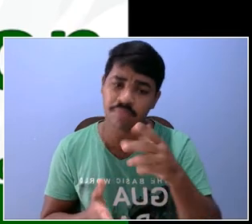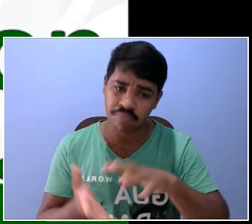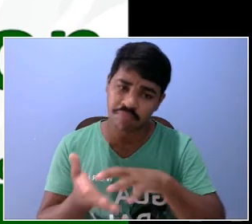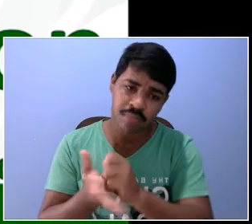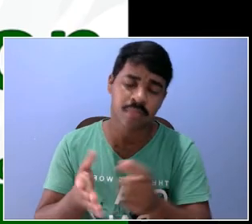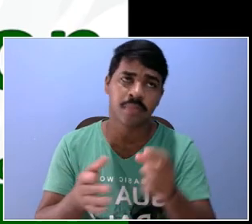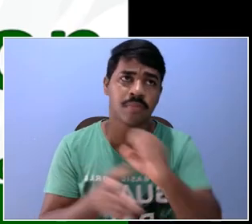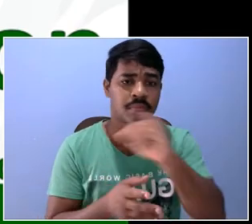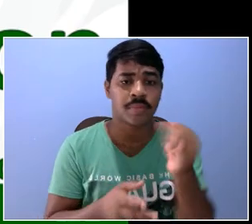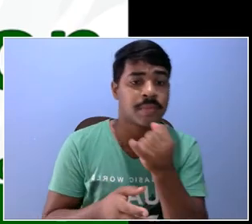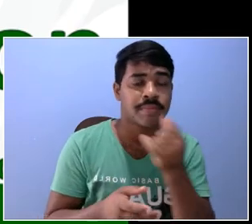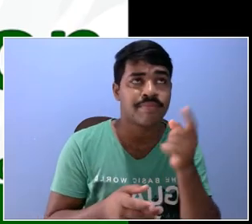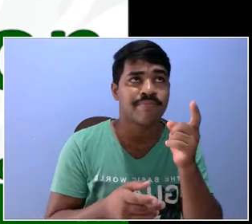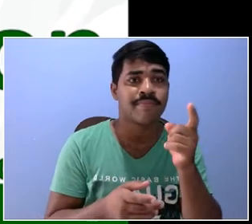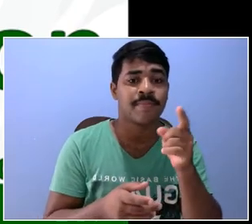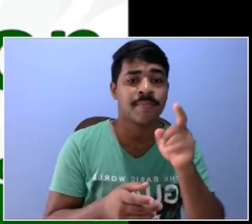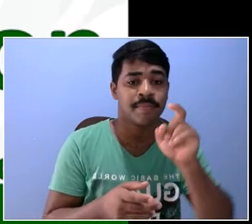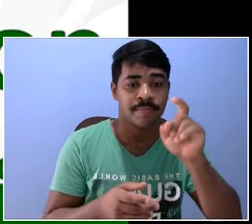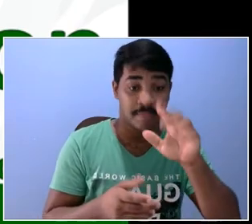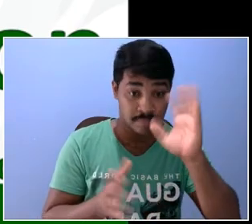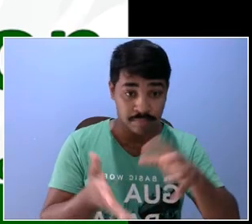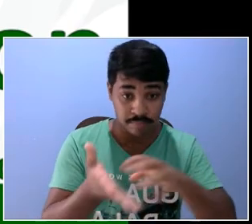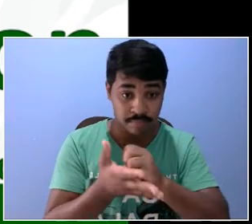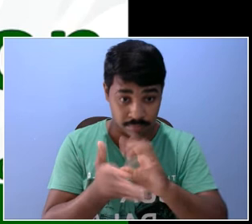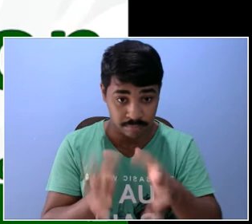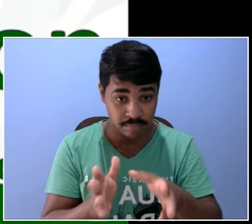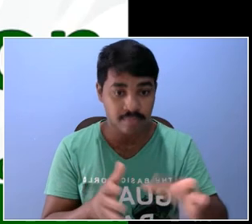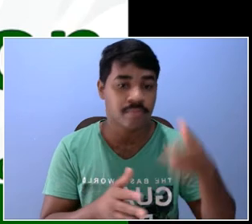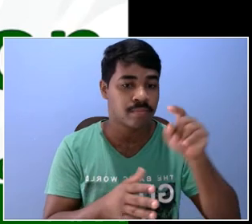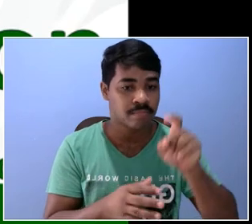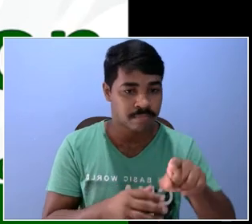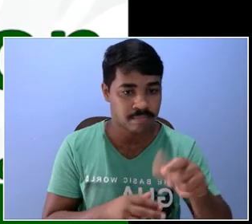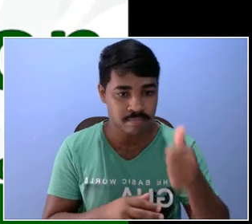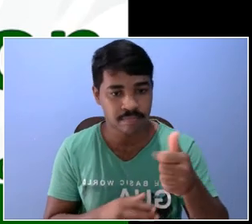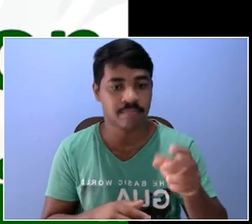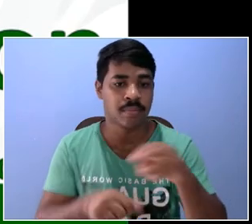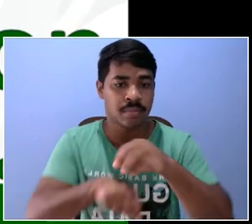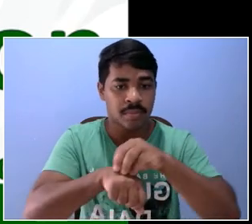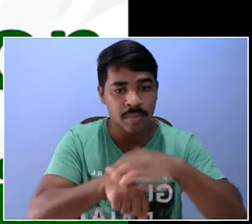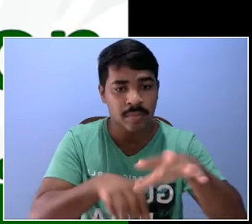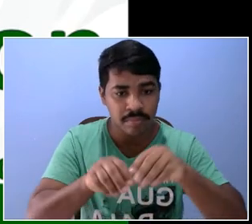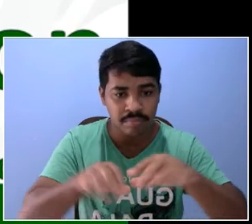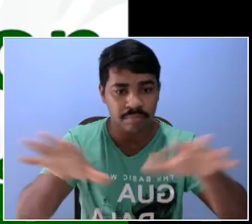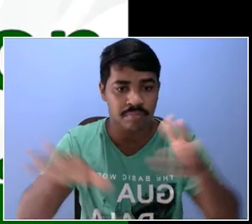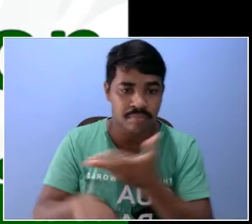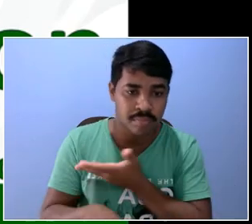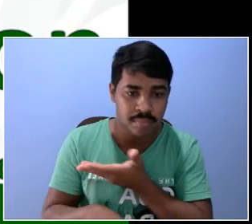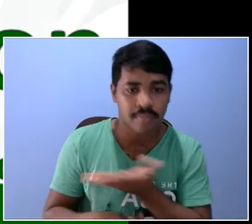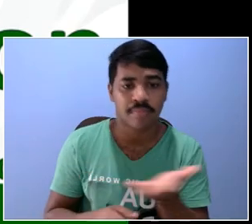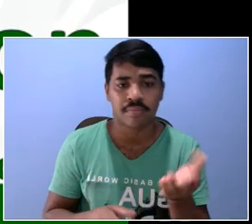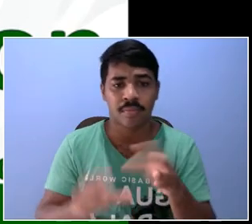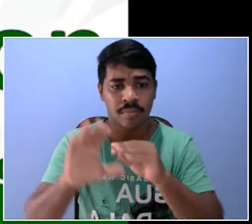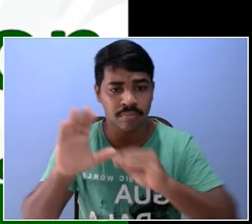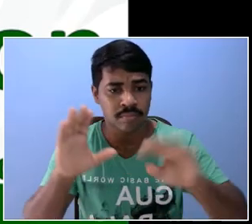compartilhe esses vídeos com seus amigos, né? Seus colegas de séries anteriores e a todos